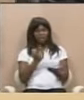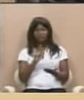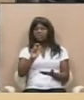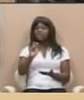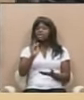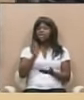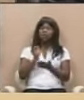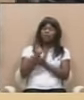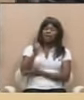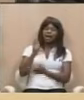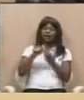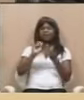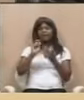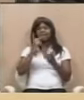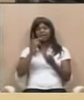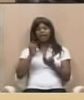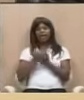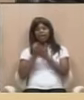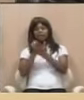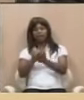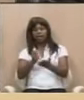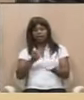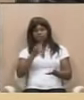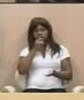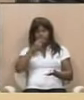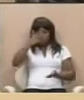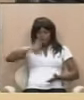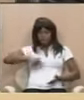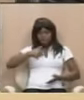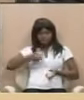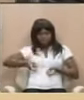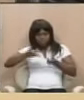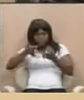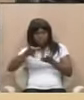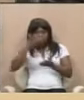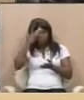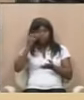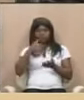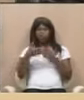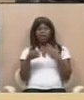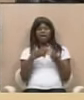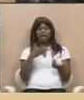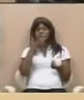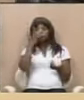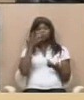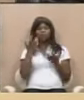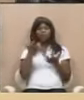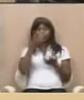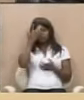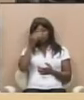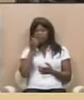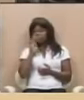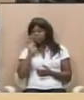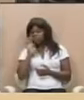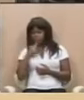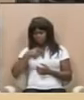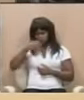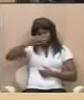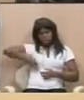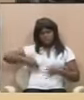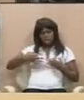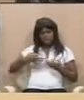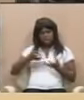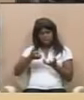quem está indo à feira, quem está levando qualquer tipo de coisa para vender. Ninguém está querendo que as pessoas de bem não vendam e não